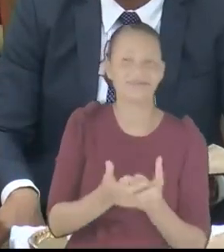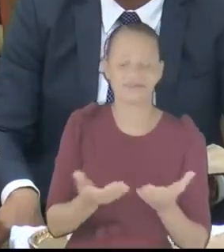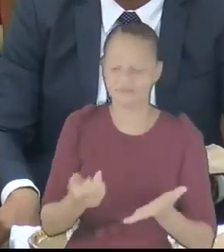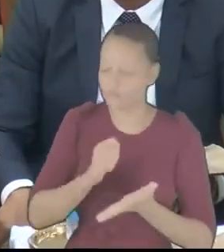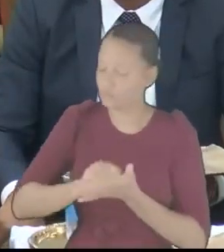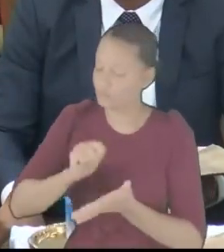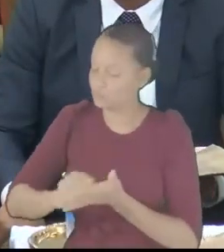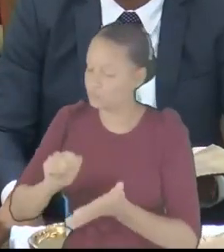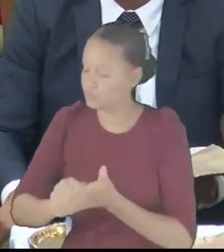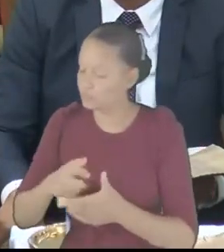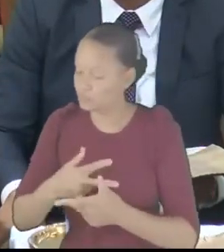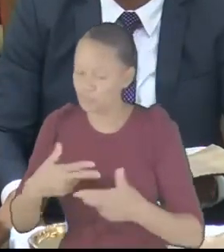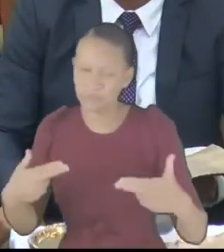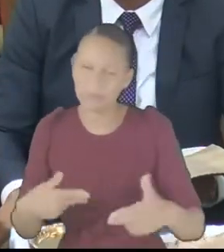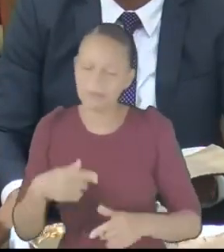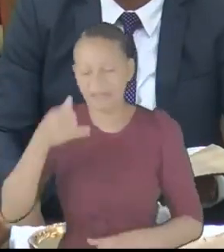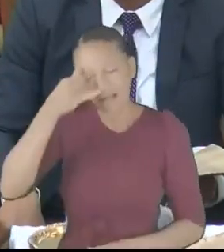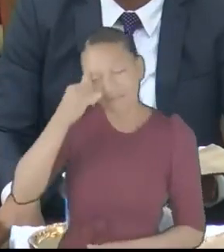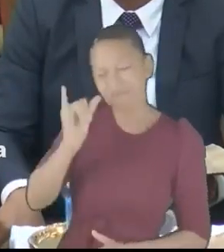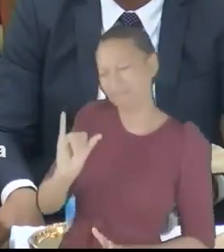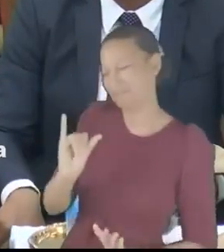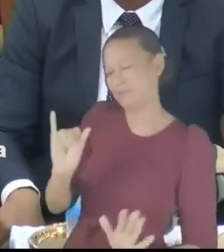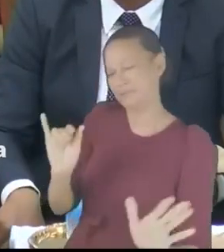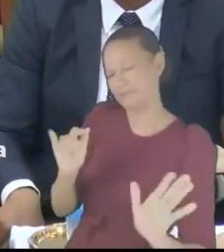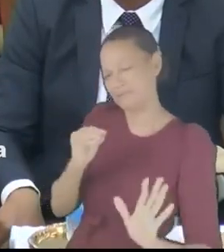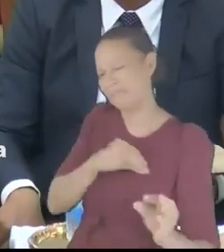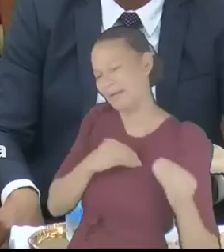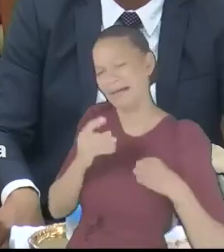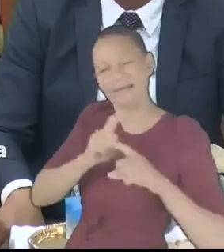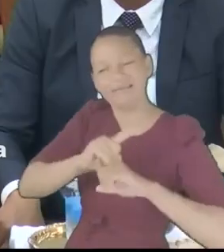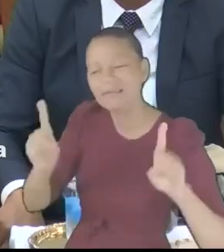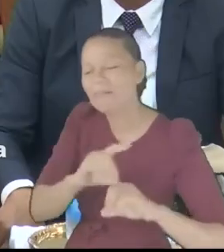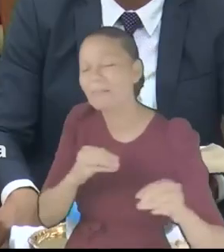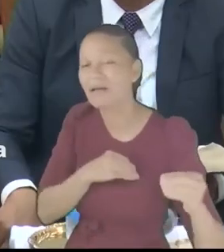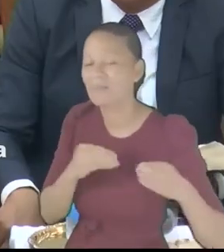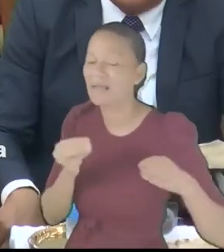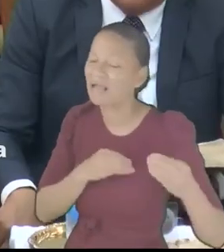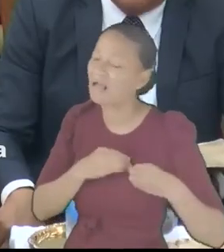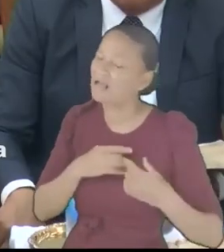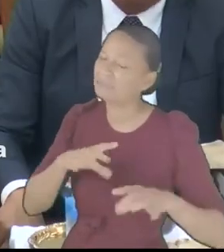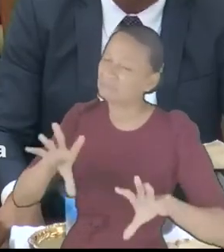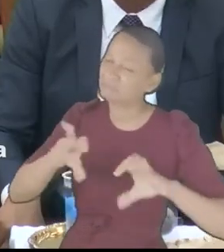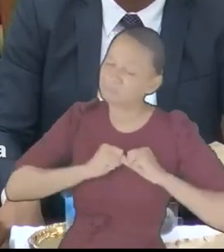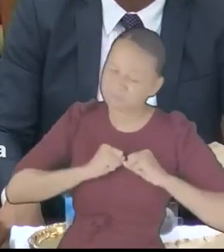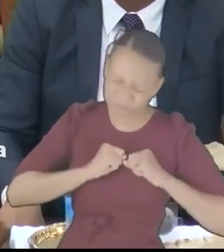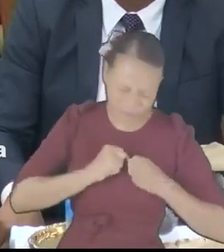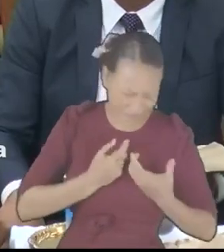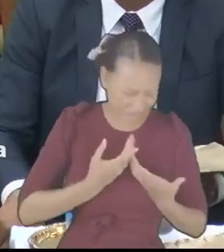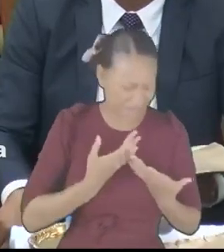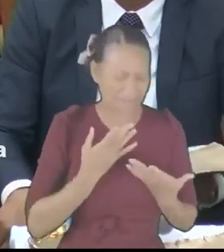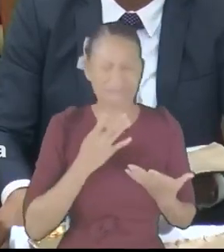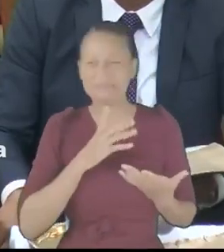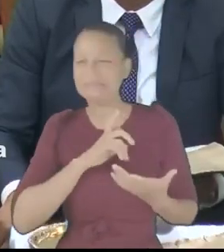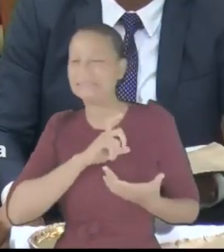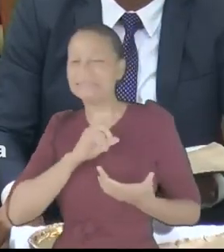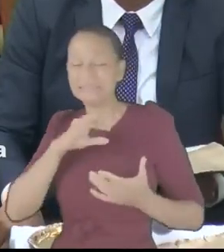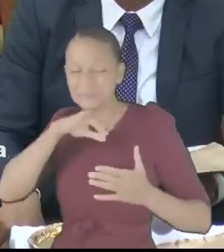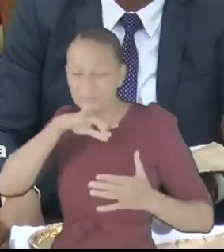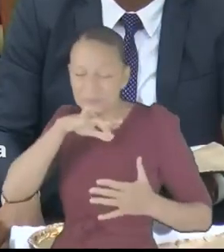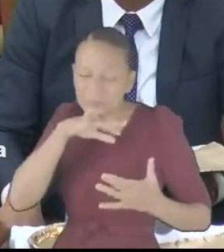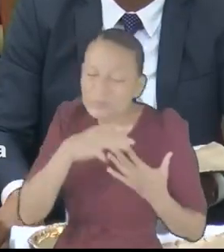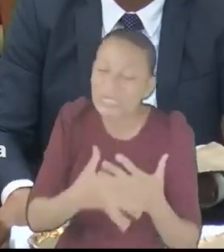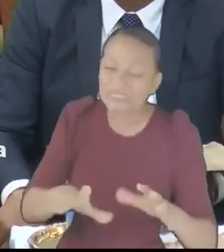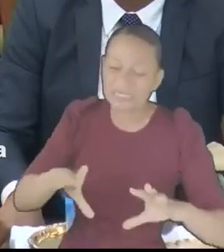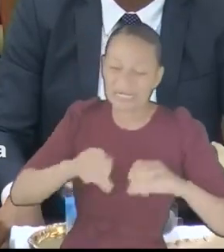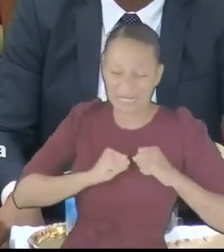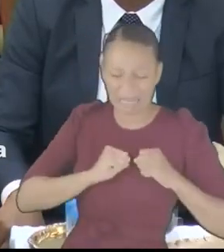escrevo essas coisas para que não pequeis. Ô irmão, o pecado faz tanto mal. O pecado rouba a paz. O pecado rouba a